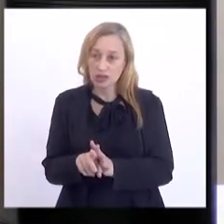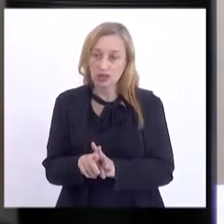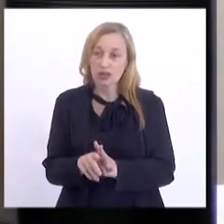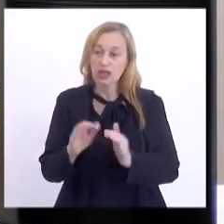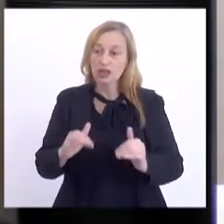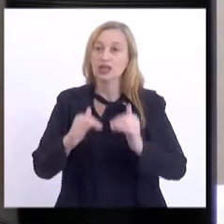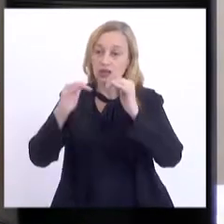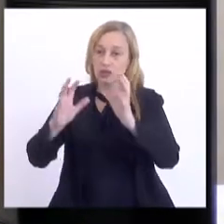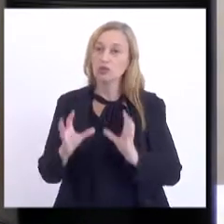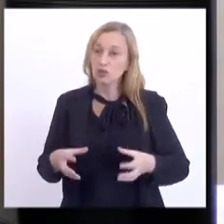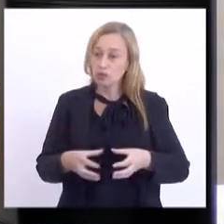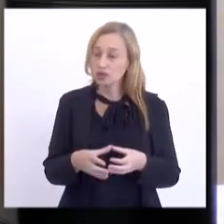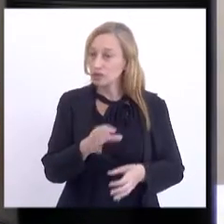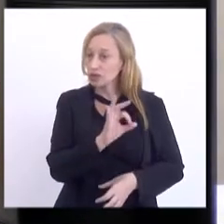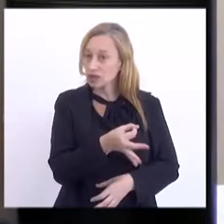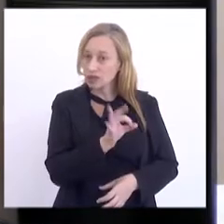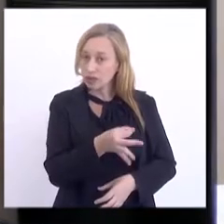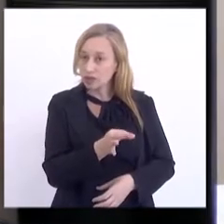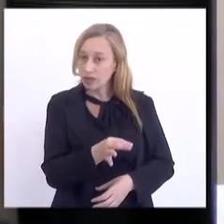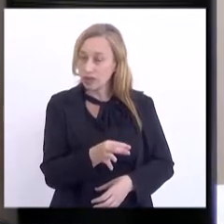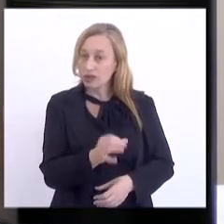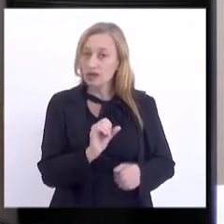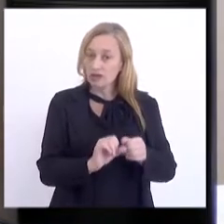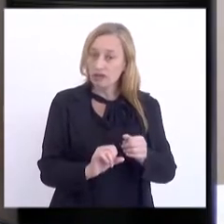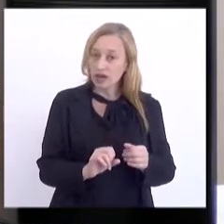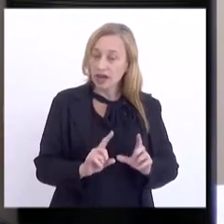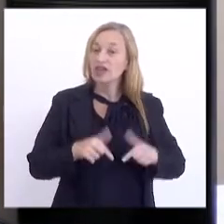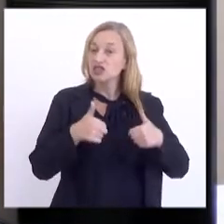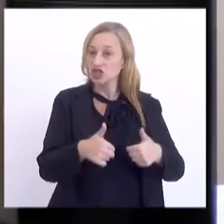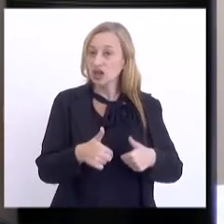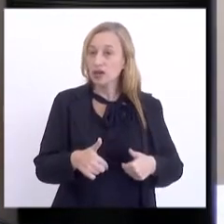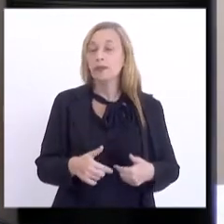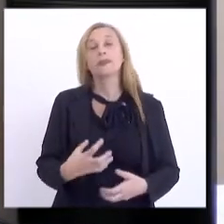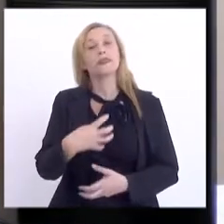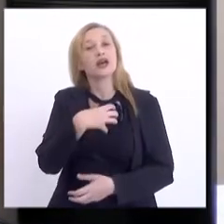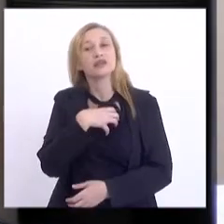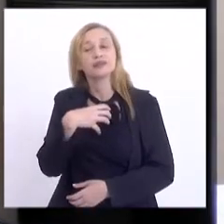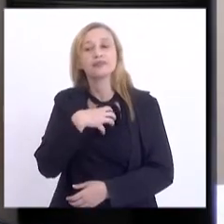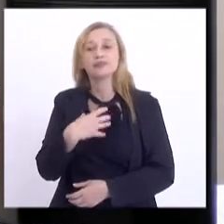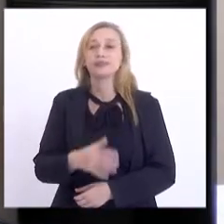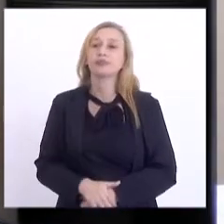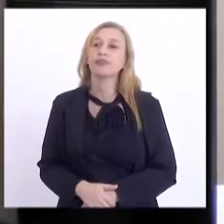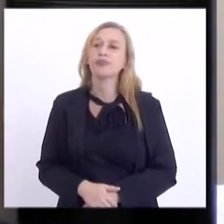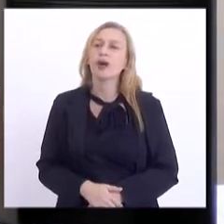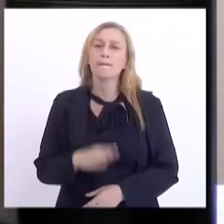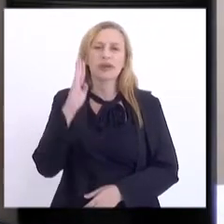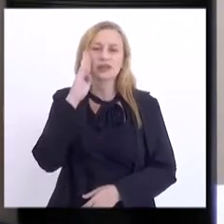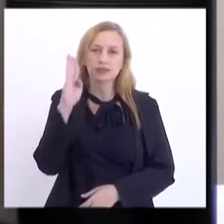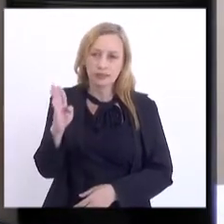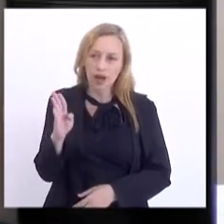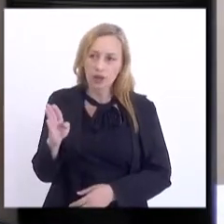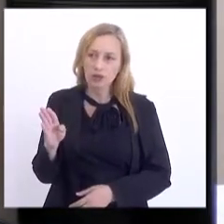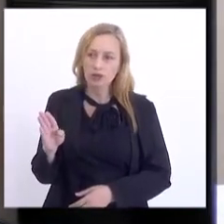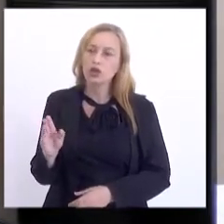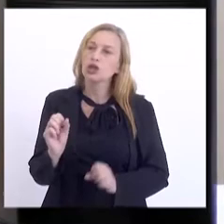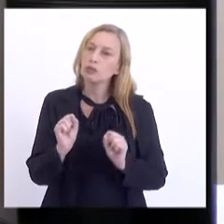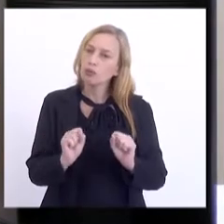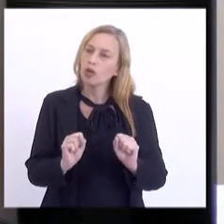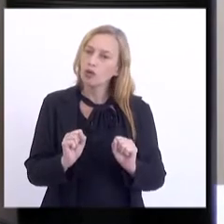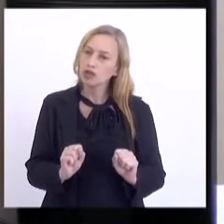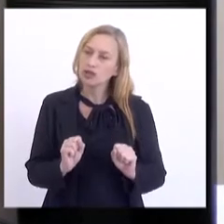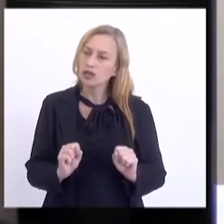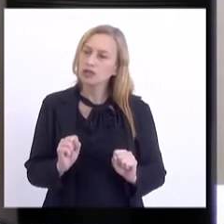subcomissão inclusive vai se plantar Então nesse e é fundamental que possamos